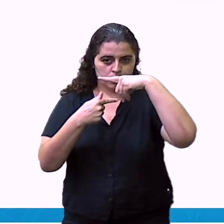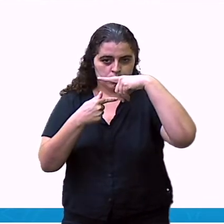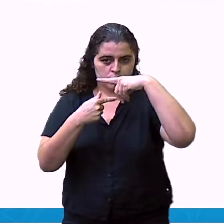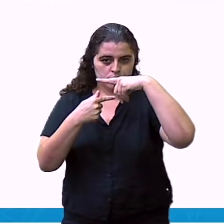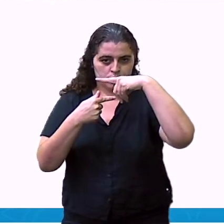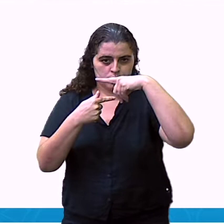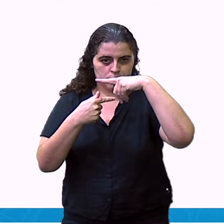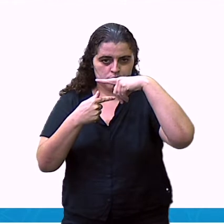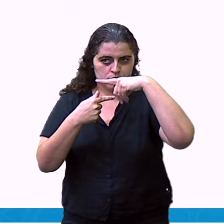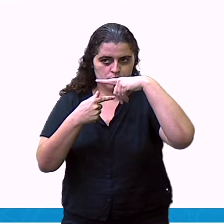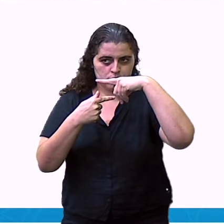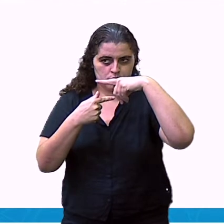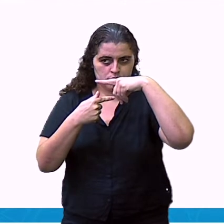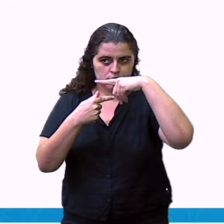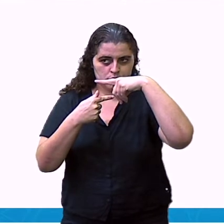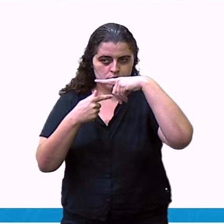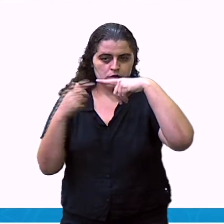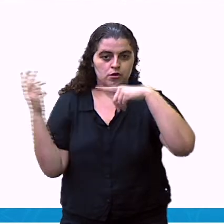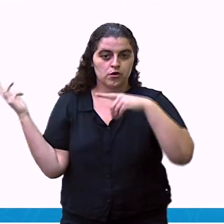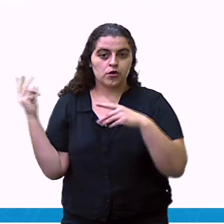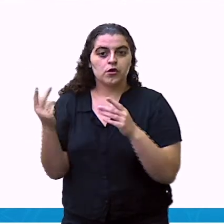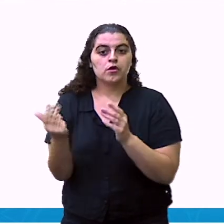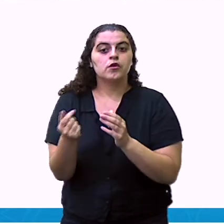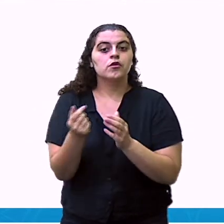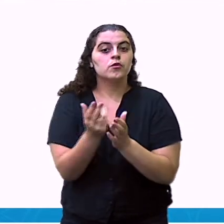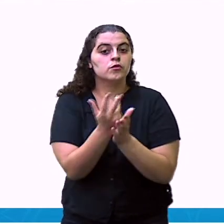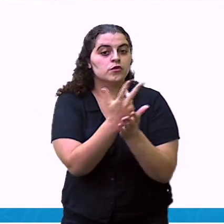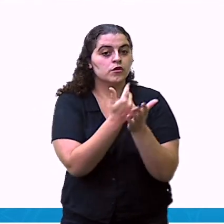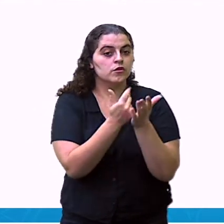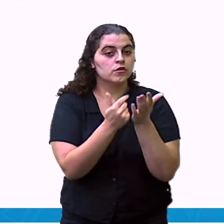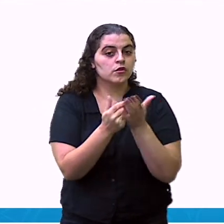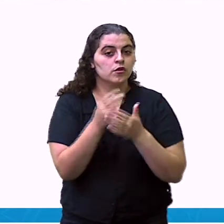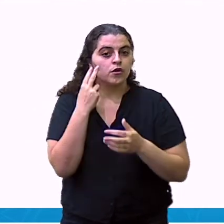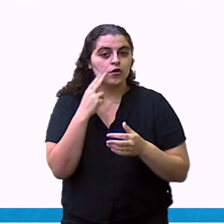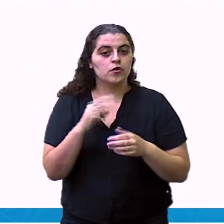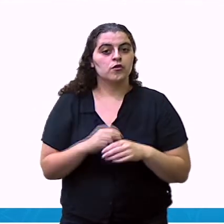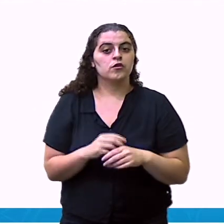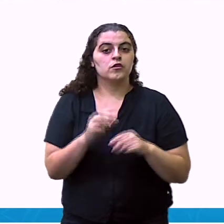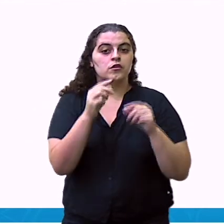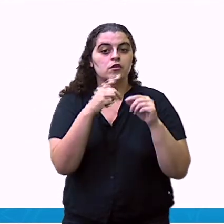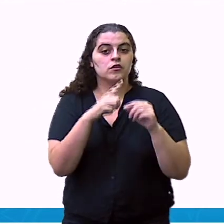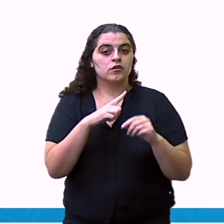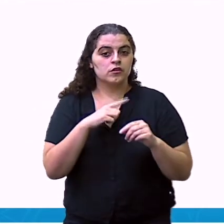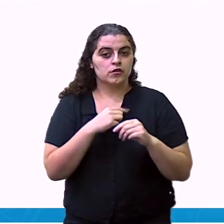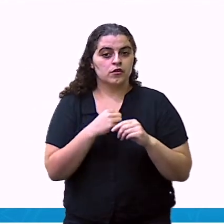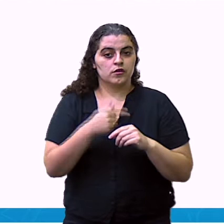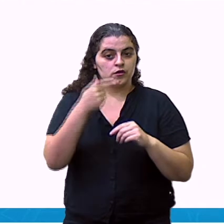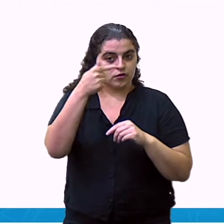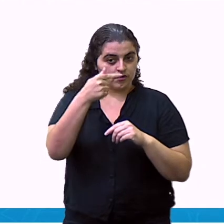5/7, olha só, em uma figura que foi fracionada em 7 partes,